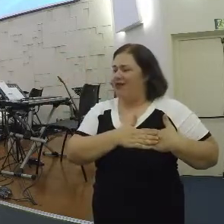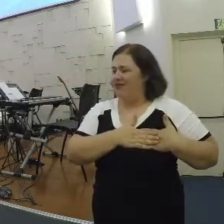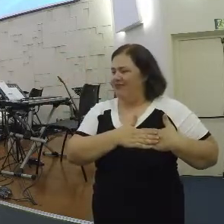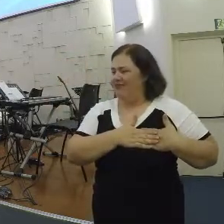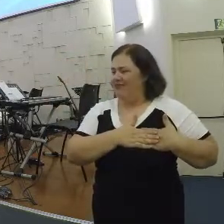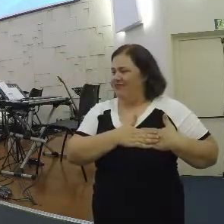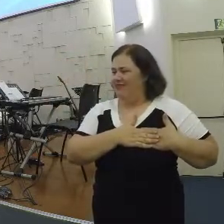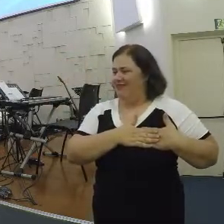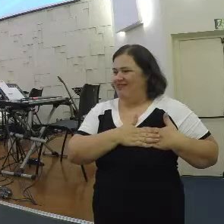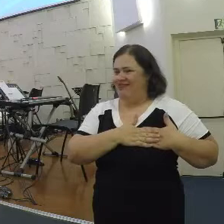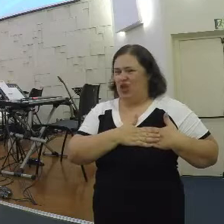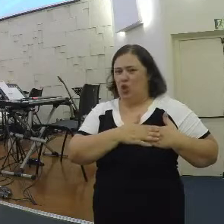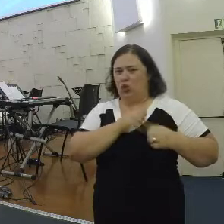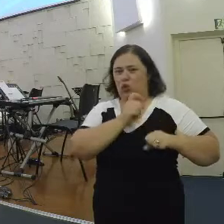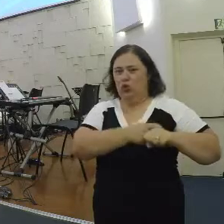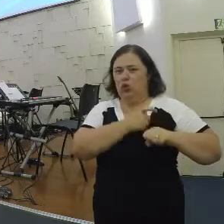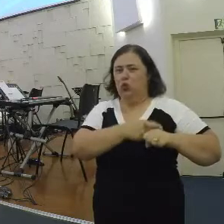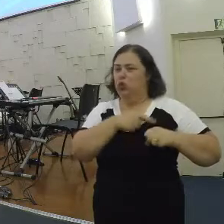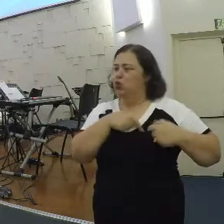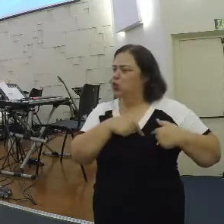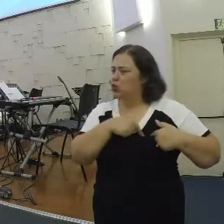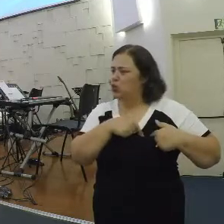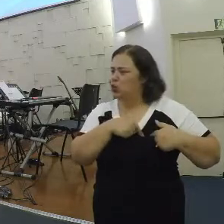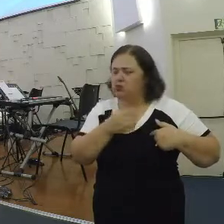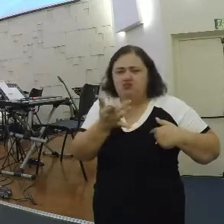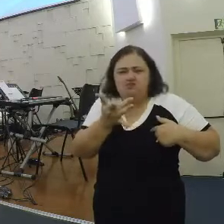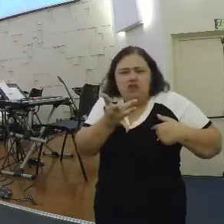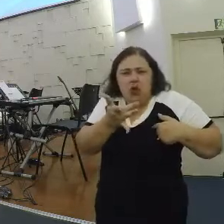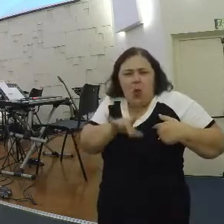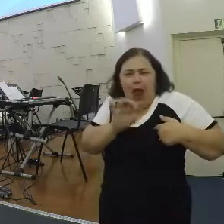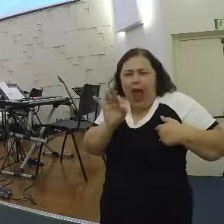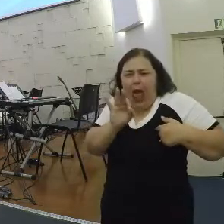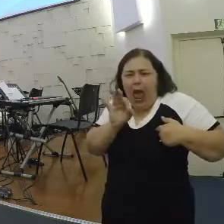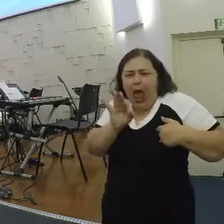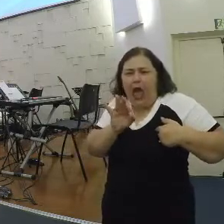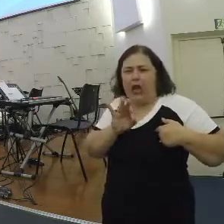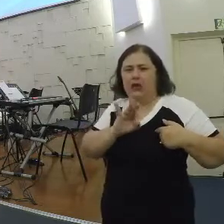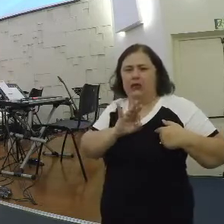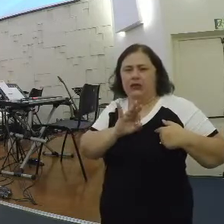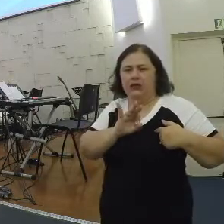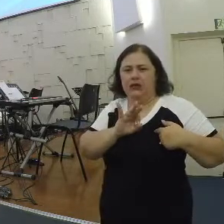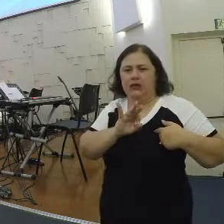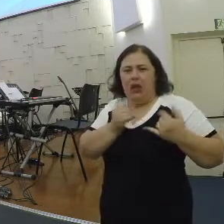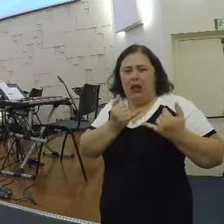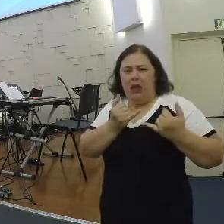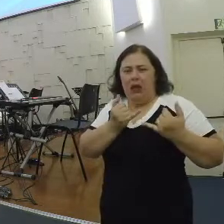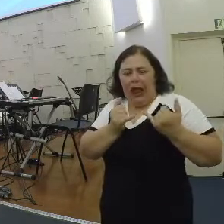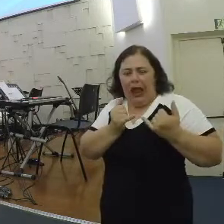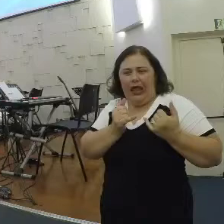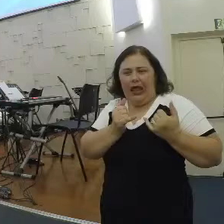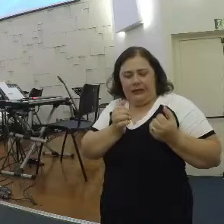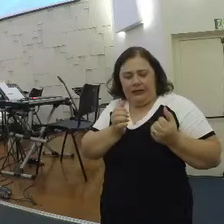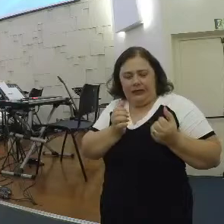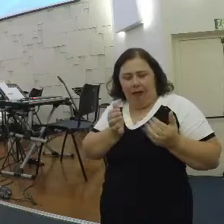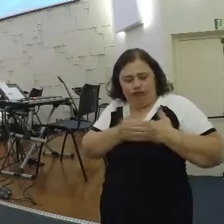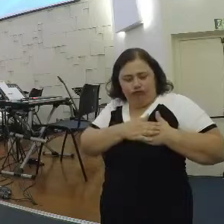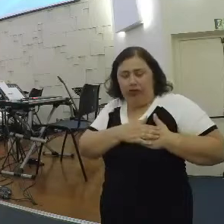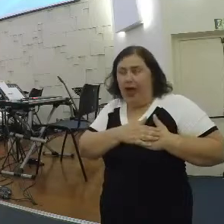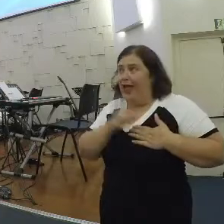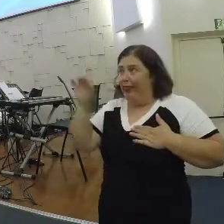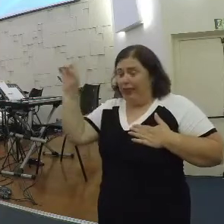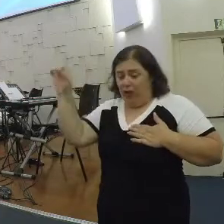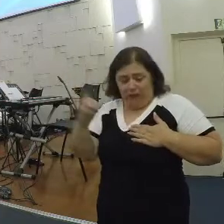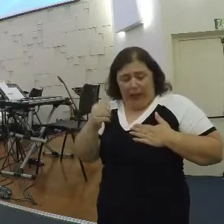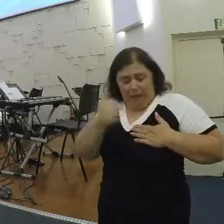dessa vida? Ou meu coração é aquele solo em que o Evangelho vai penetrar e vai criar raízes, e vai